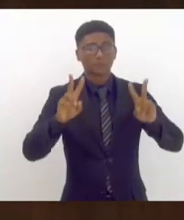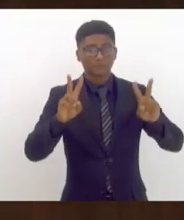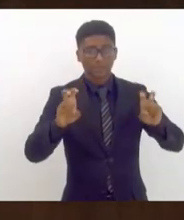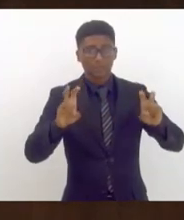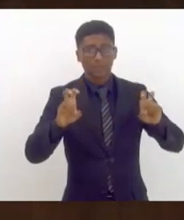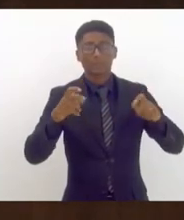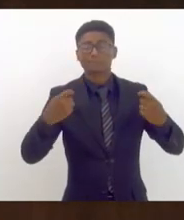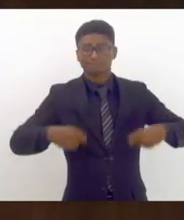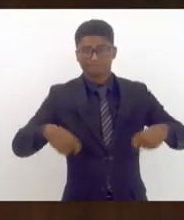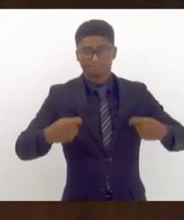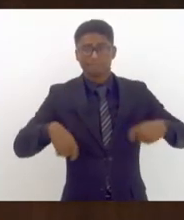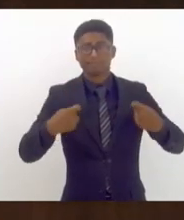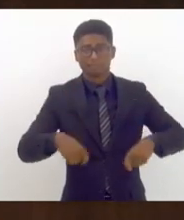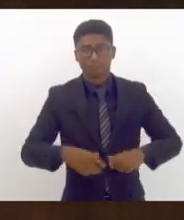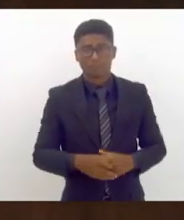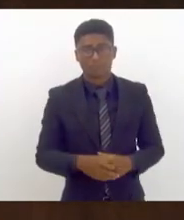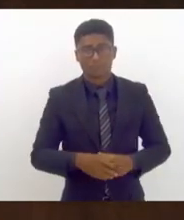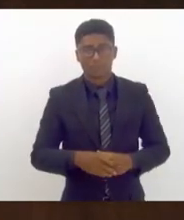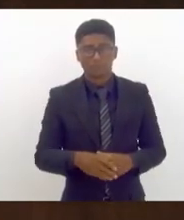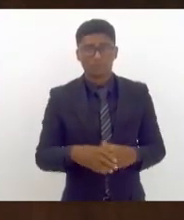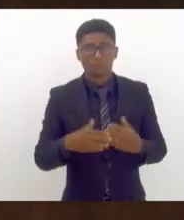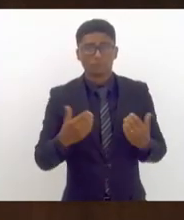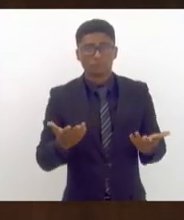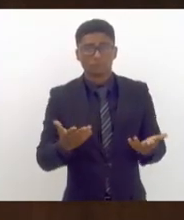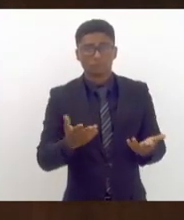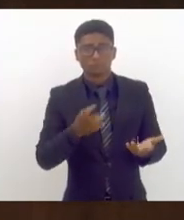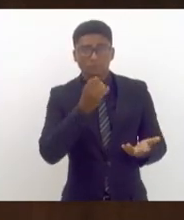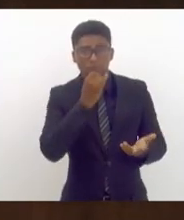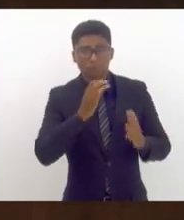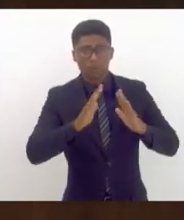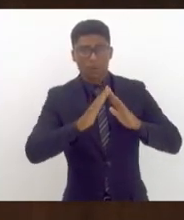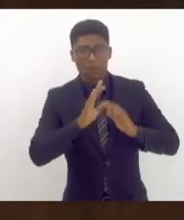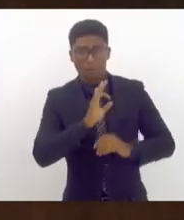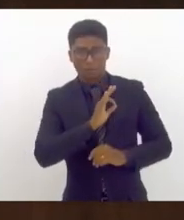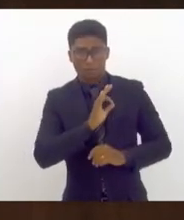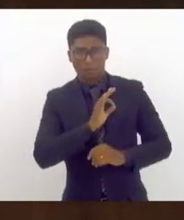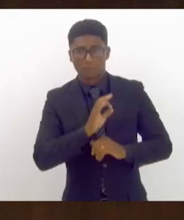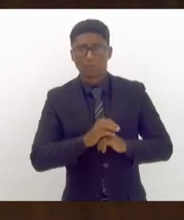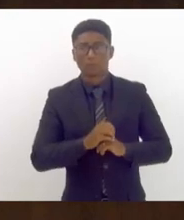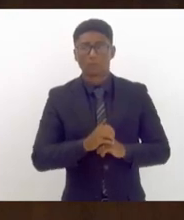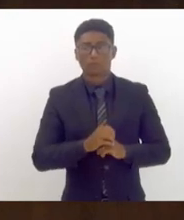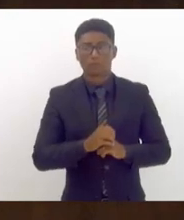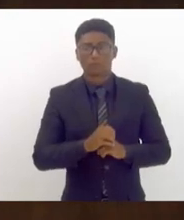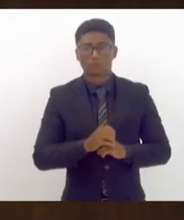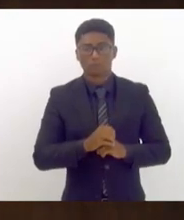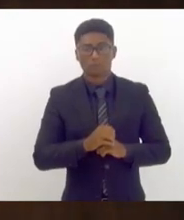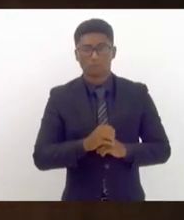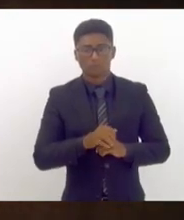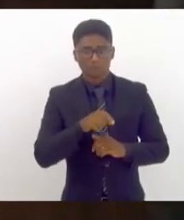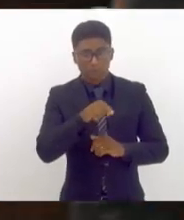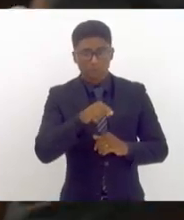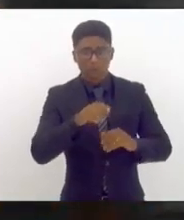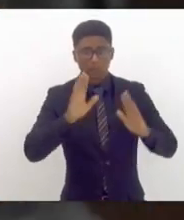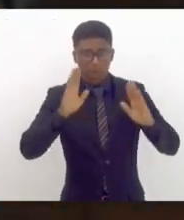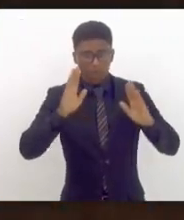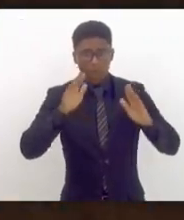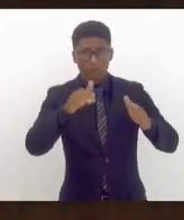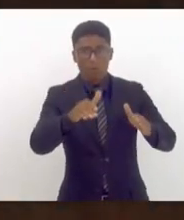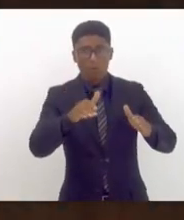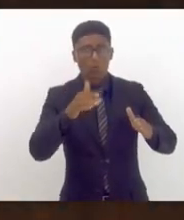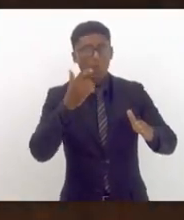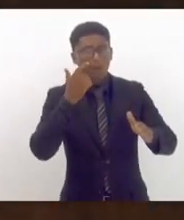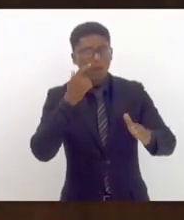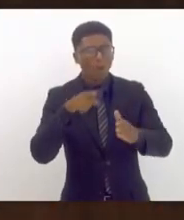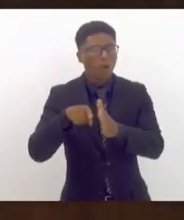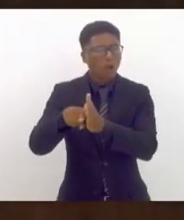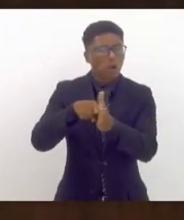fato de já ter uma unidade, que seja uma delegacia ou que seja uma unidade especializada para crimes raciais,